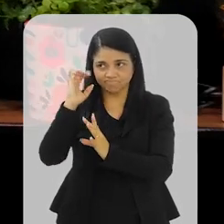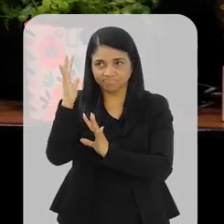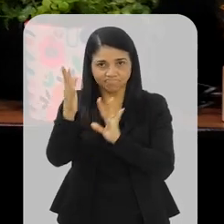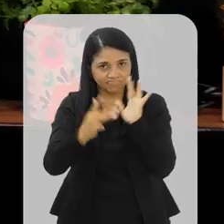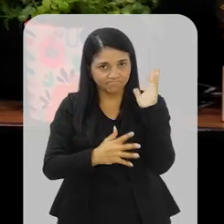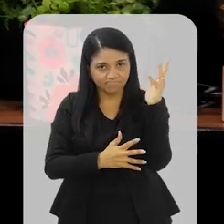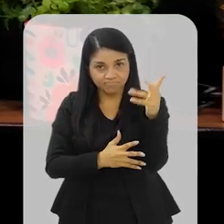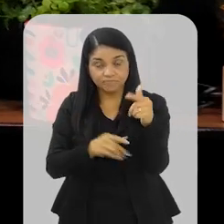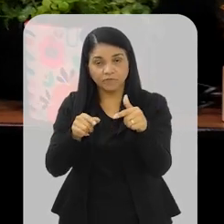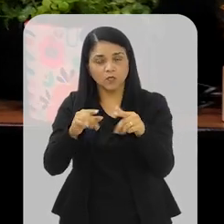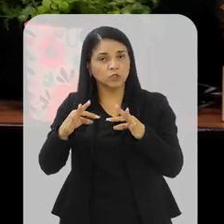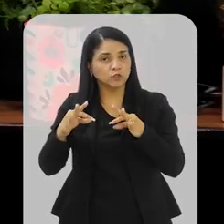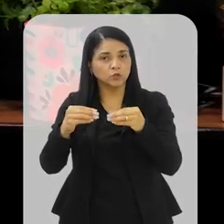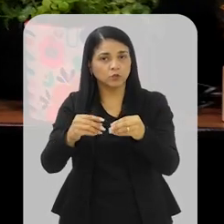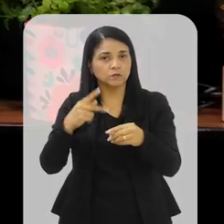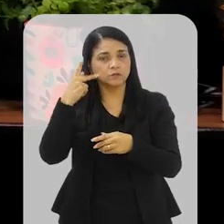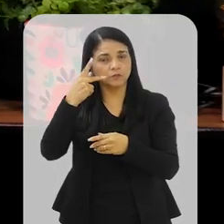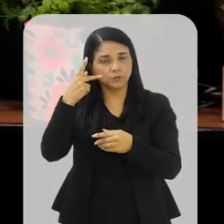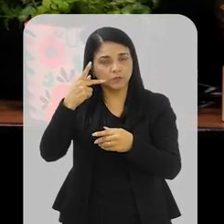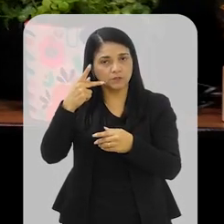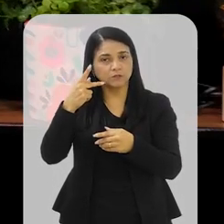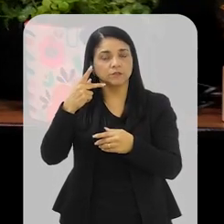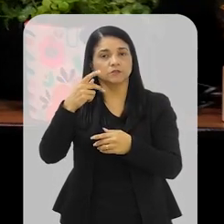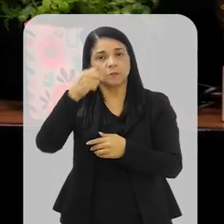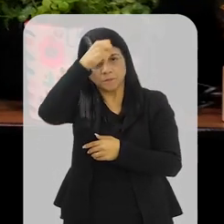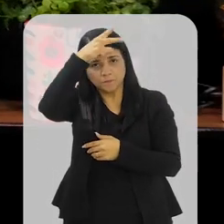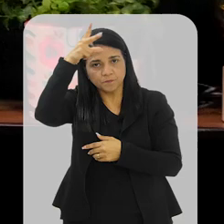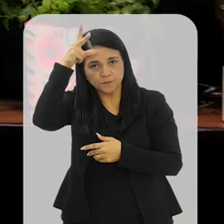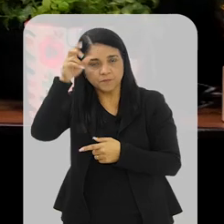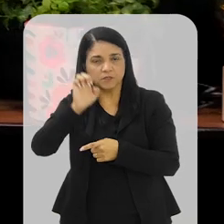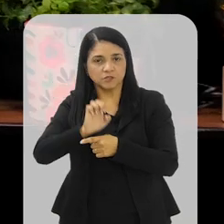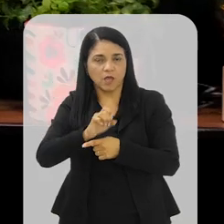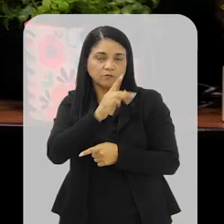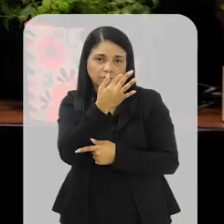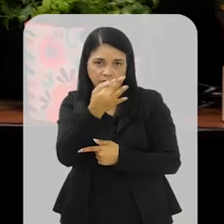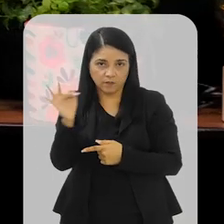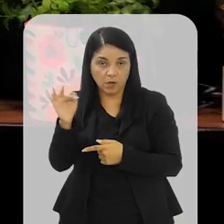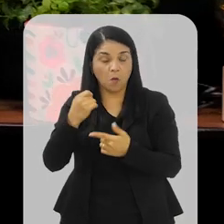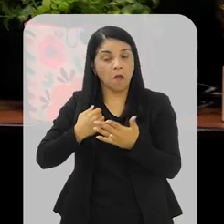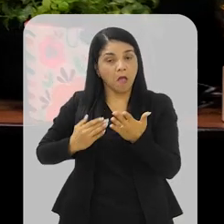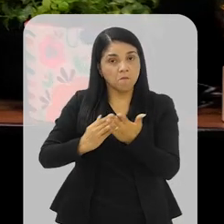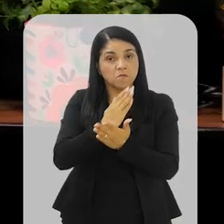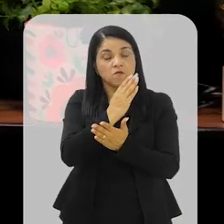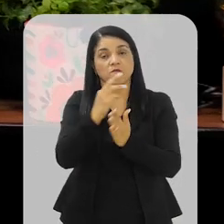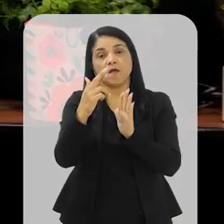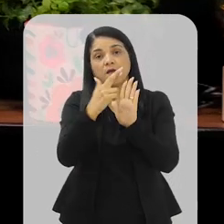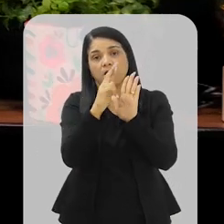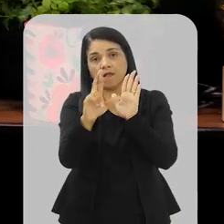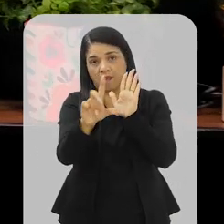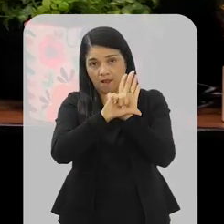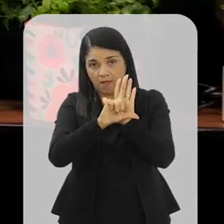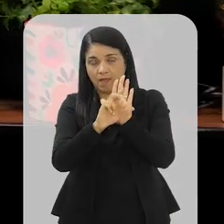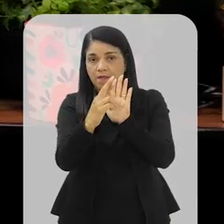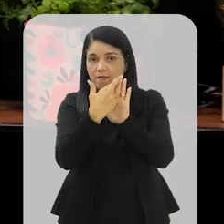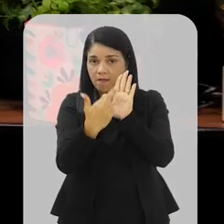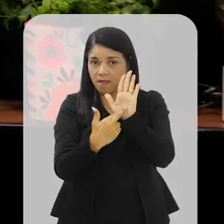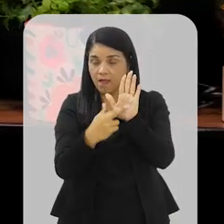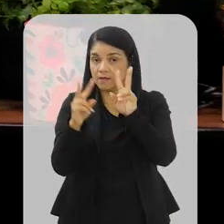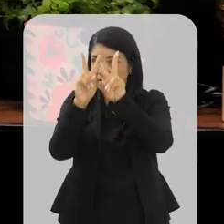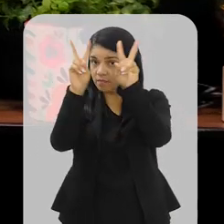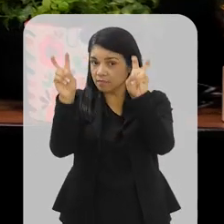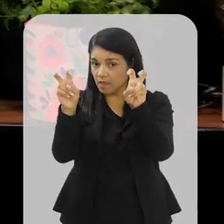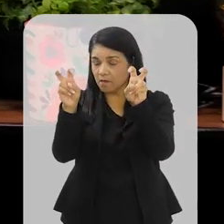primeiro momento os parlamentos em todas as esferas tem a importante missão de aprovar normas que vão